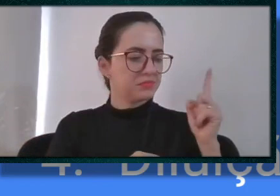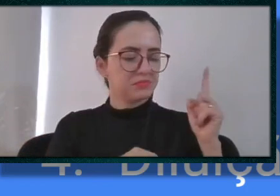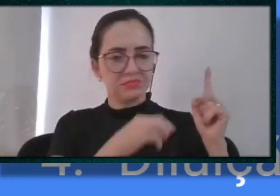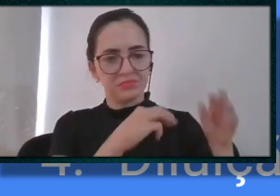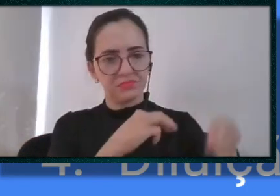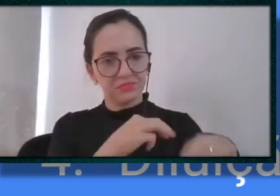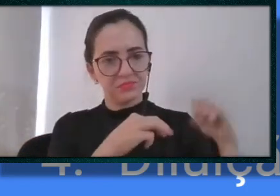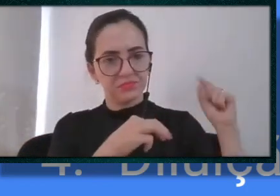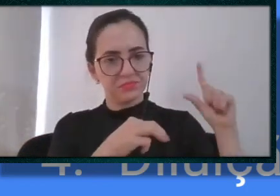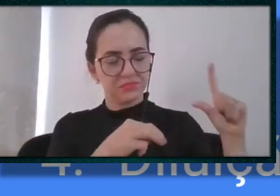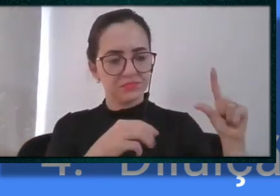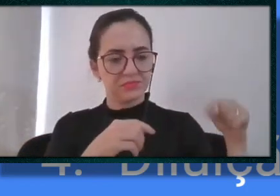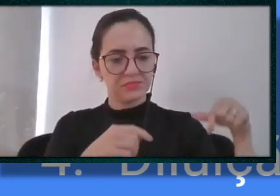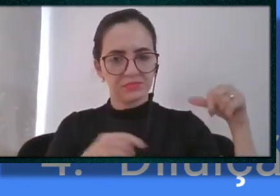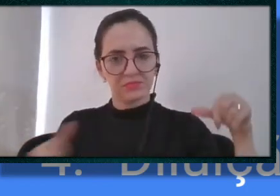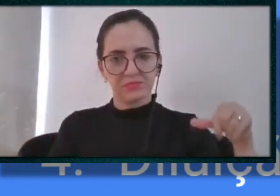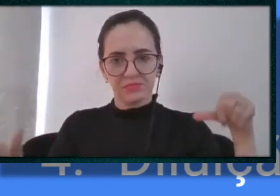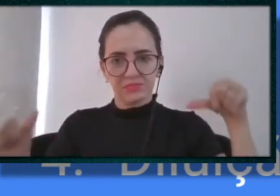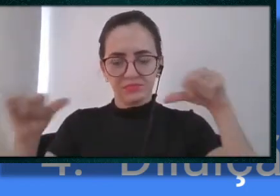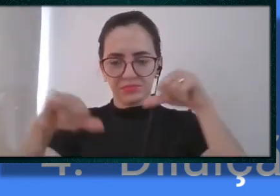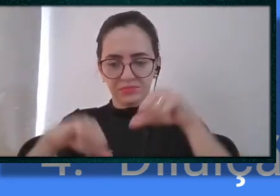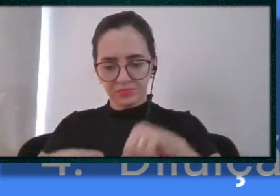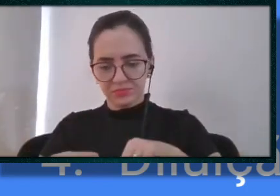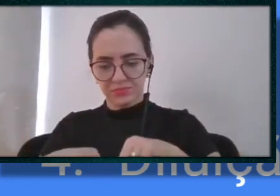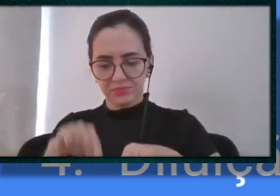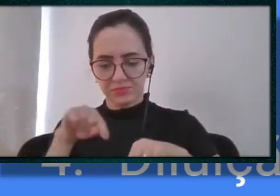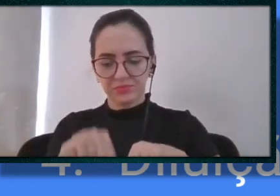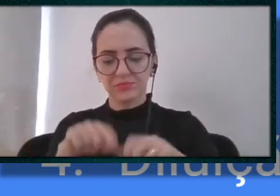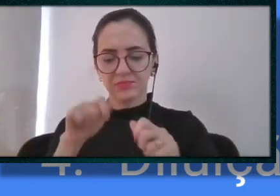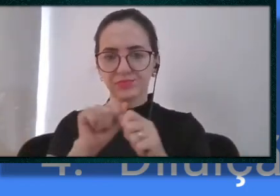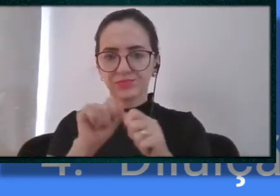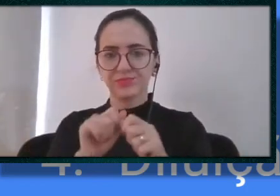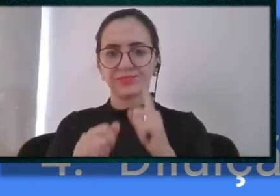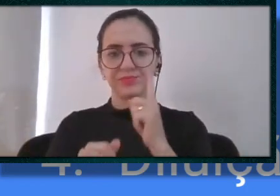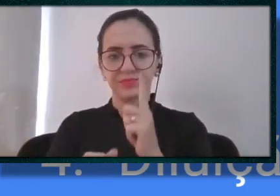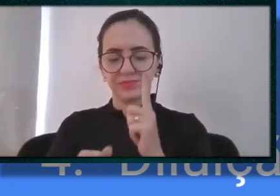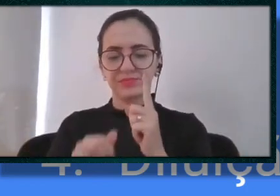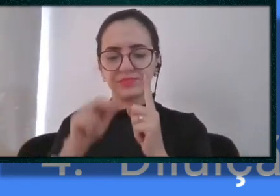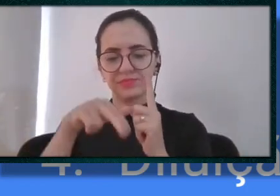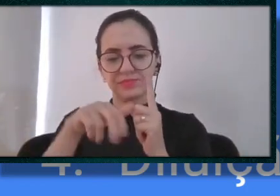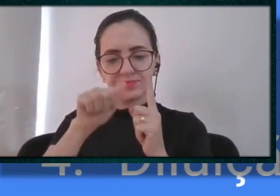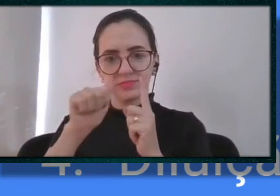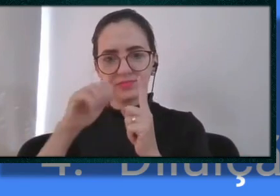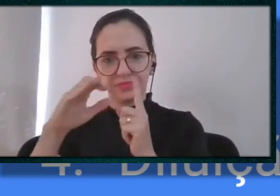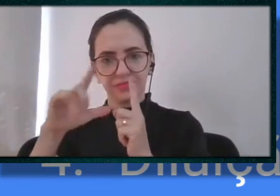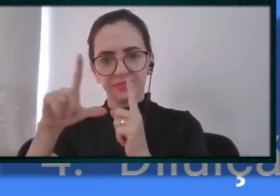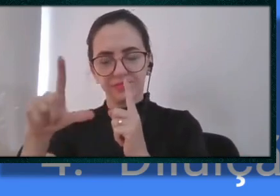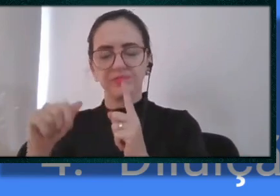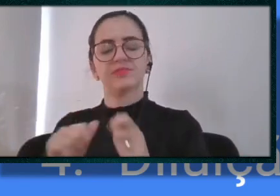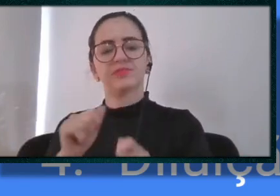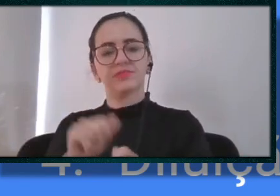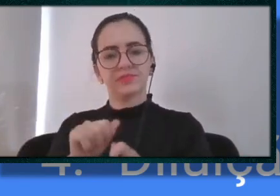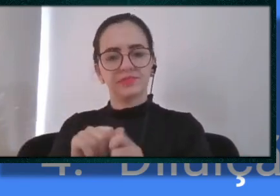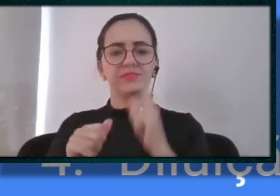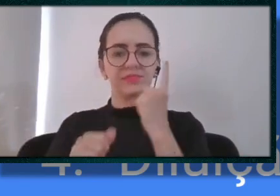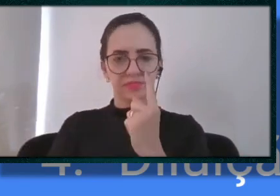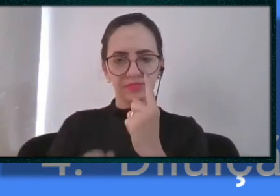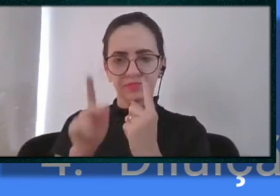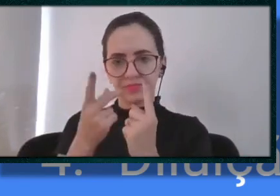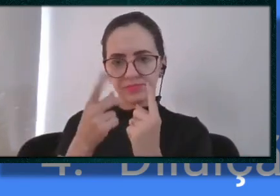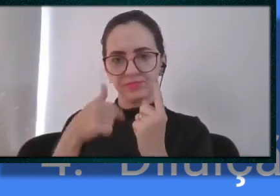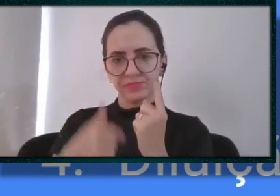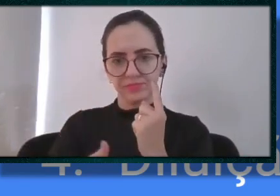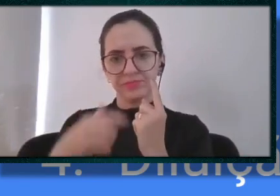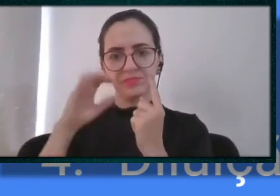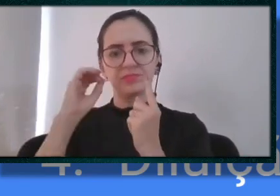sódio, eu vou formar 1 mol de sal de cozinha e também vou formar 1 mol de água. Isso quer dizer que a